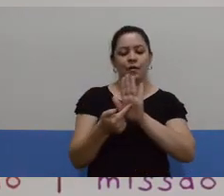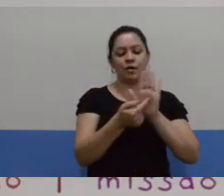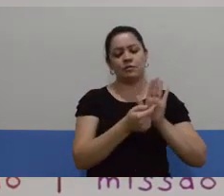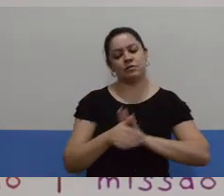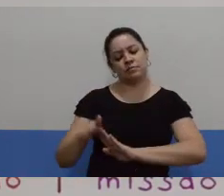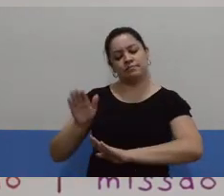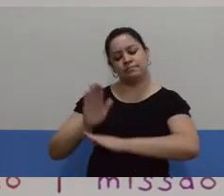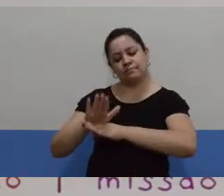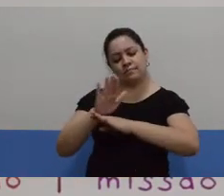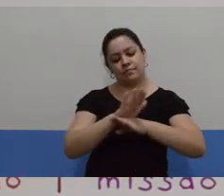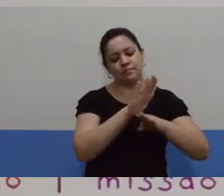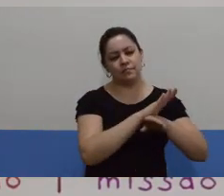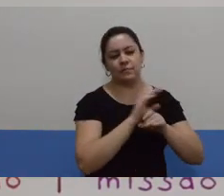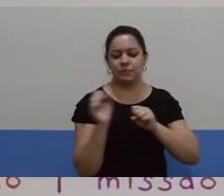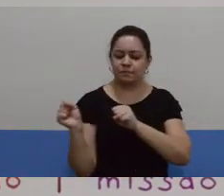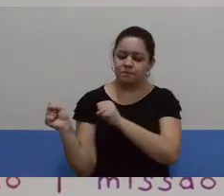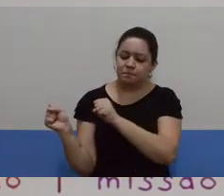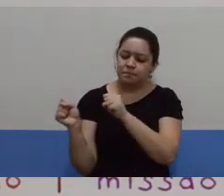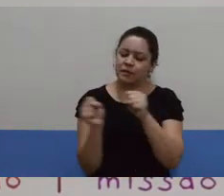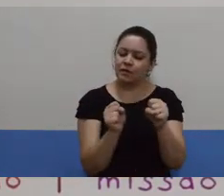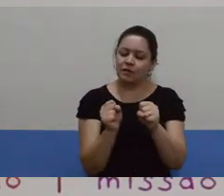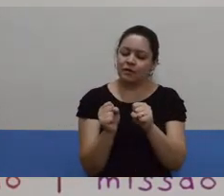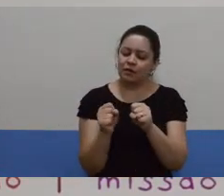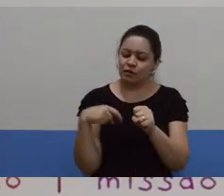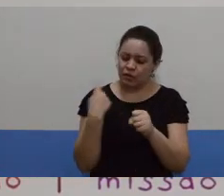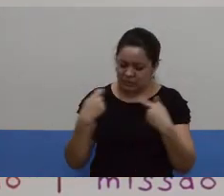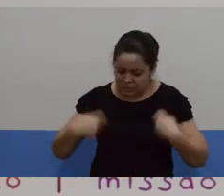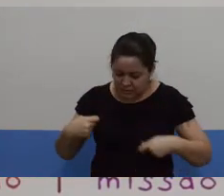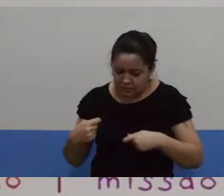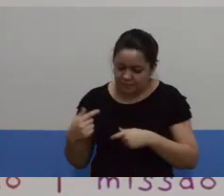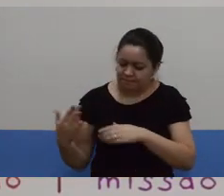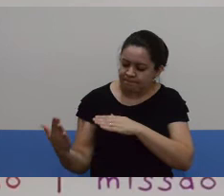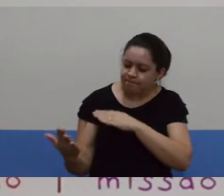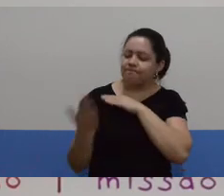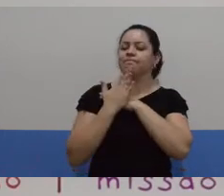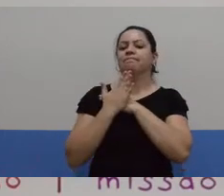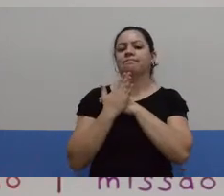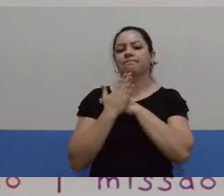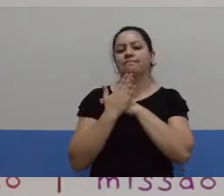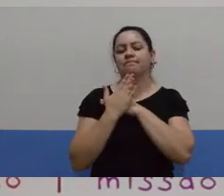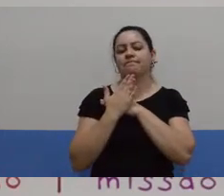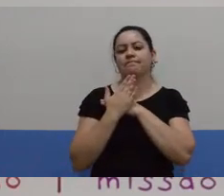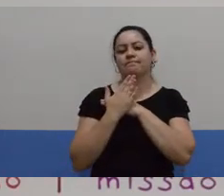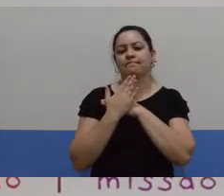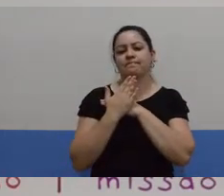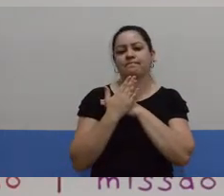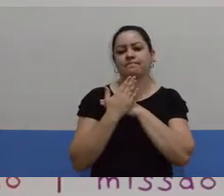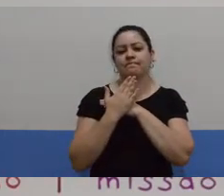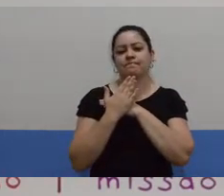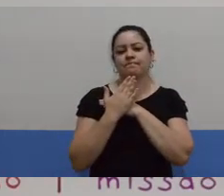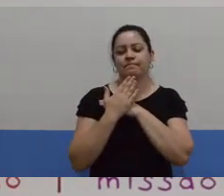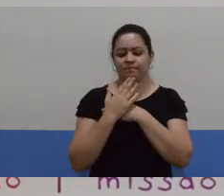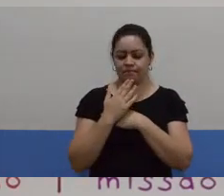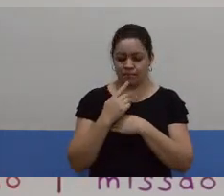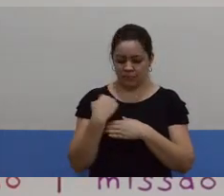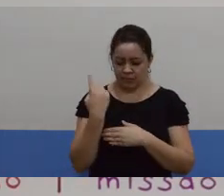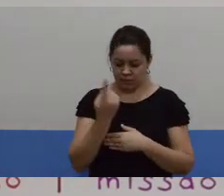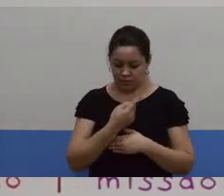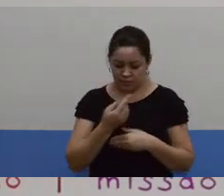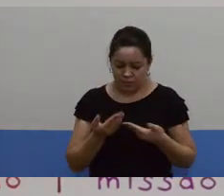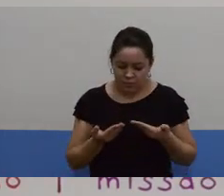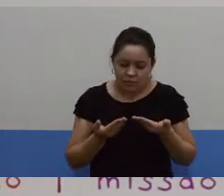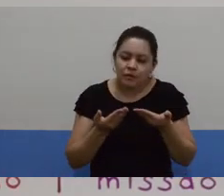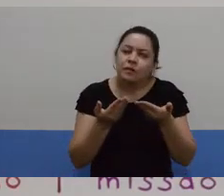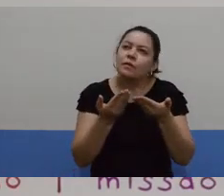e socorrei-nos em nossas necessidades. Particularmente, oferecemos os nossos